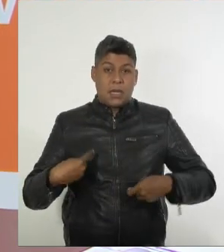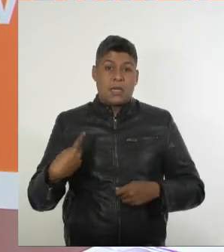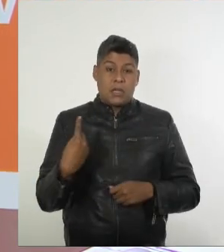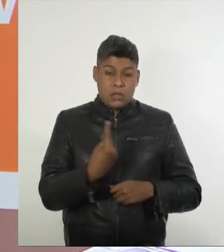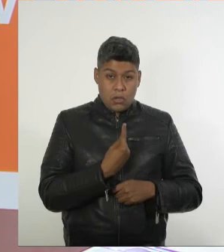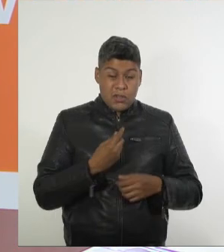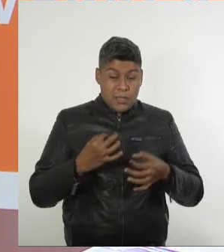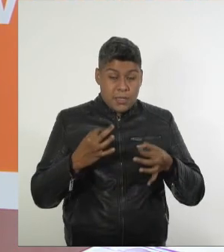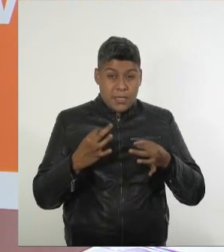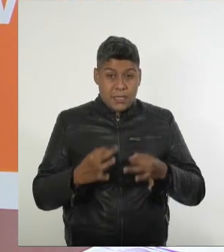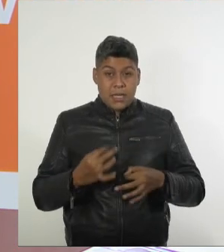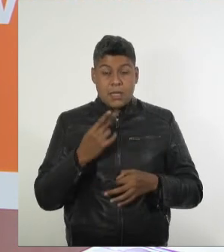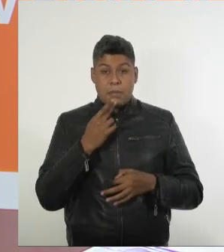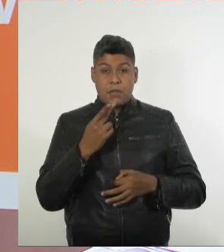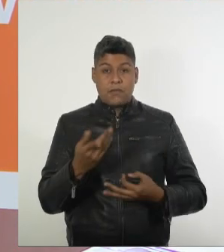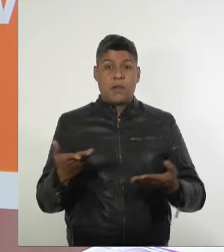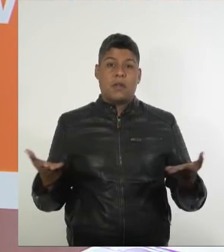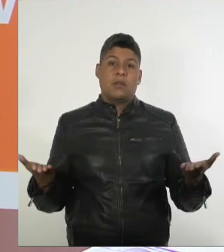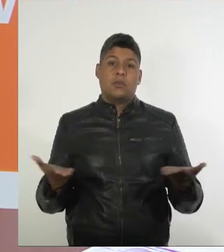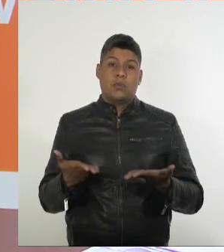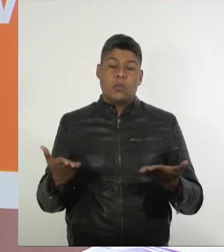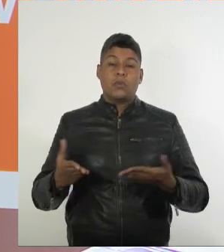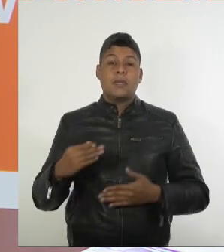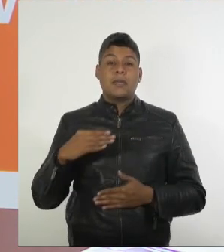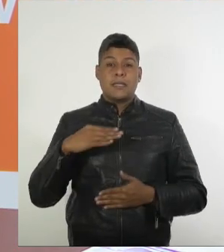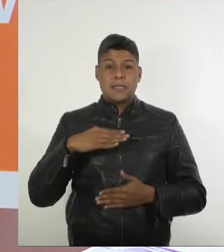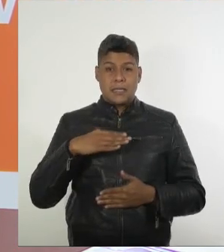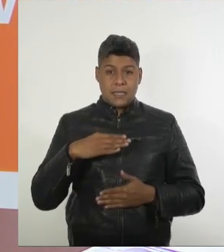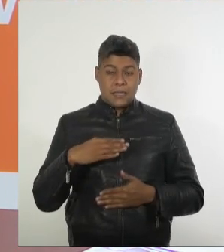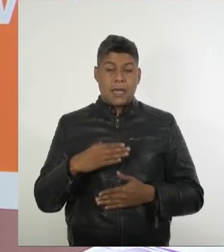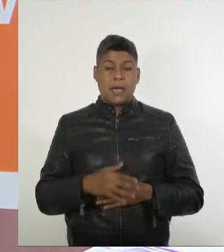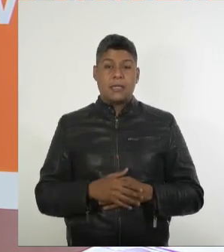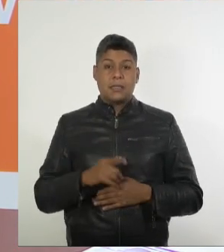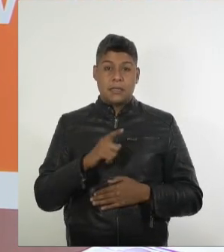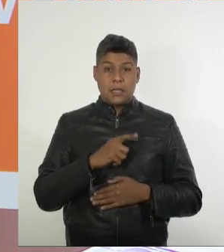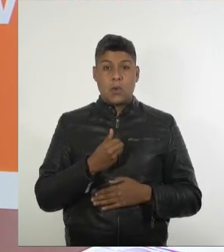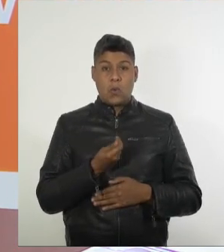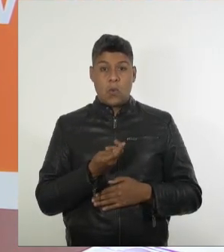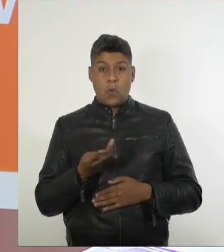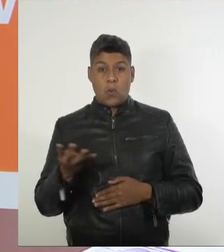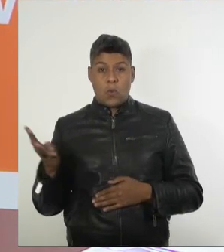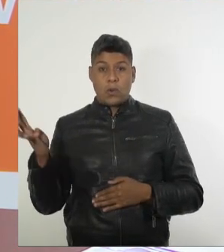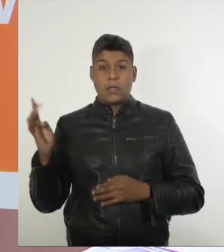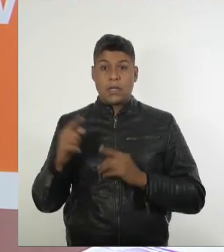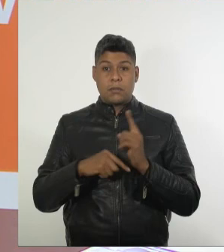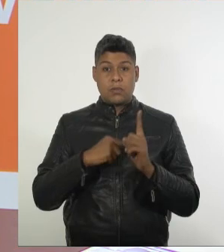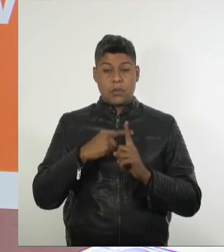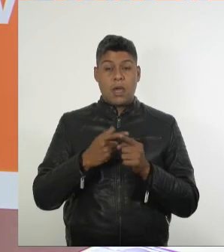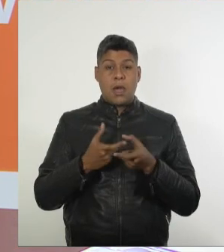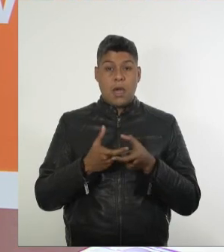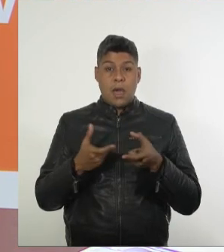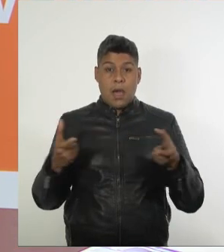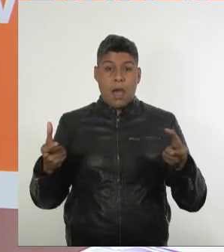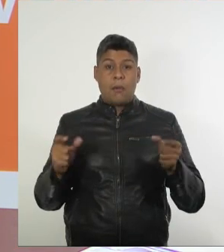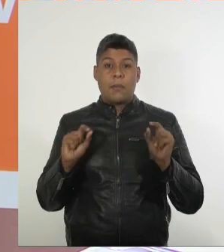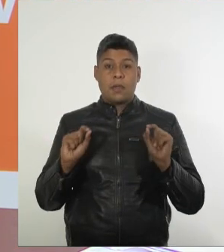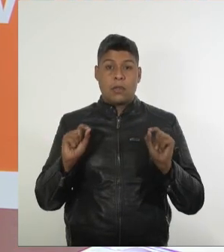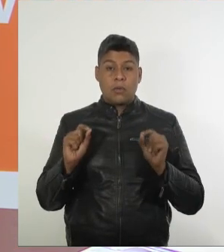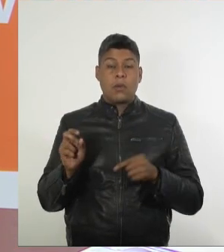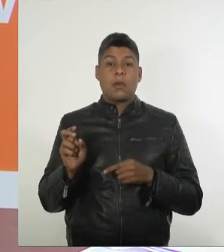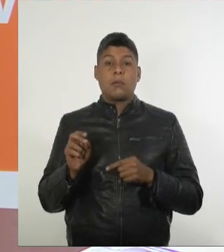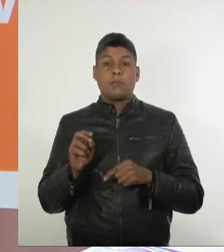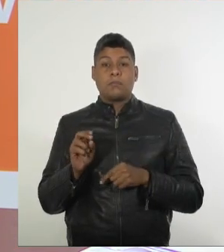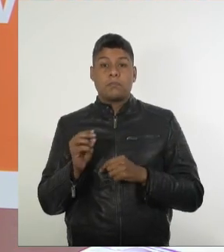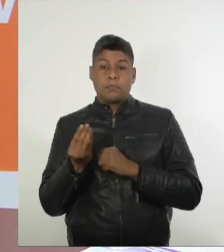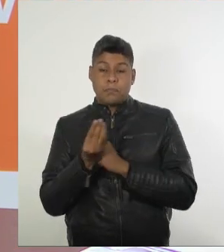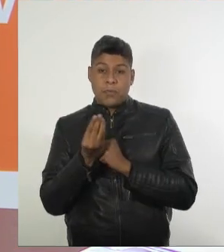estamos exatamente colocando aqui hoje. Quer dizer, a cidade, mesmo com esses números positivos, aumenta ainda mais a sua